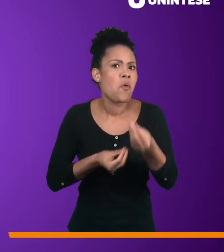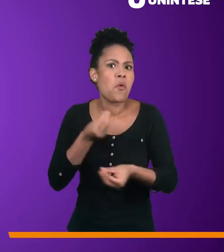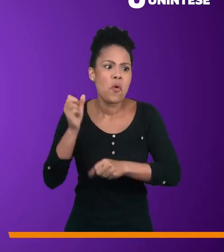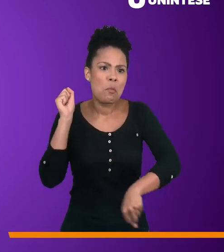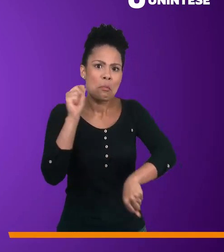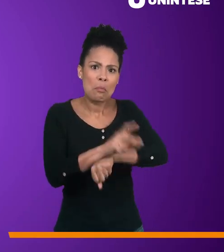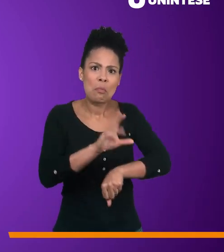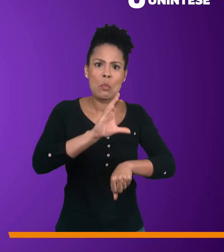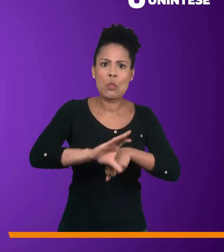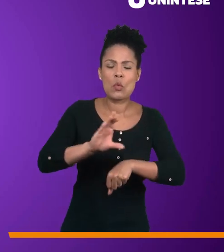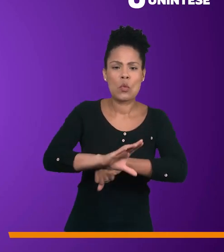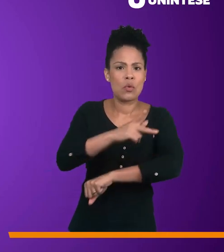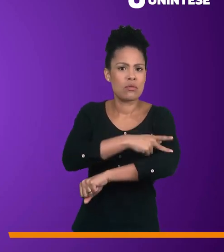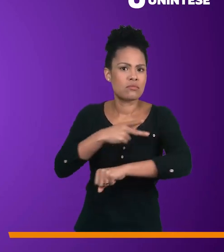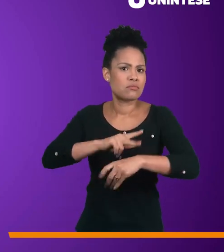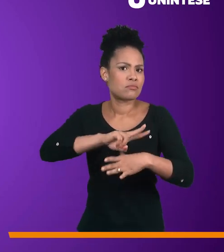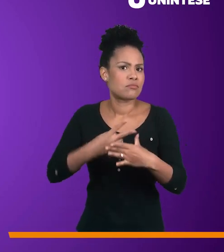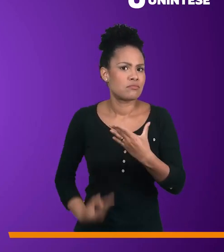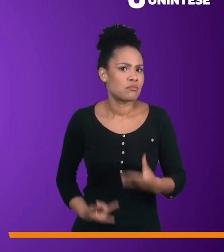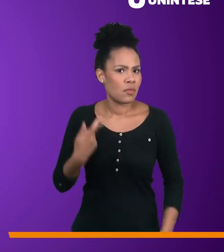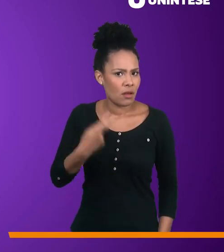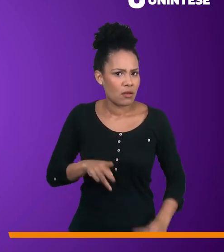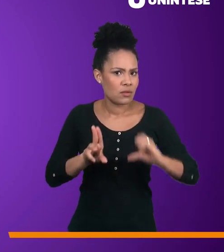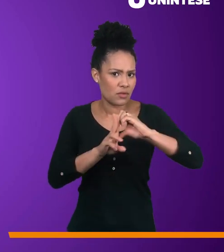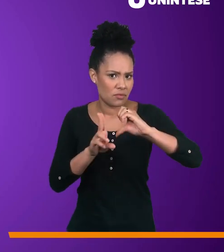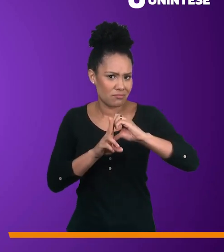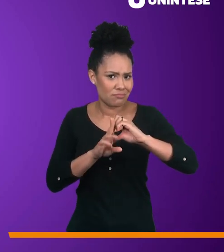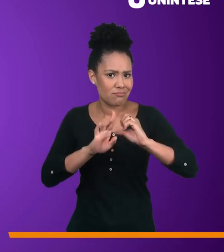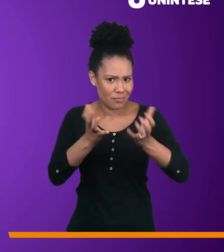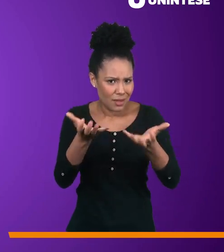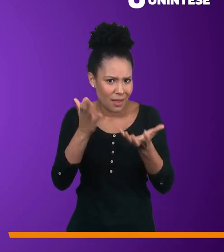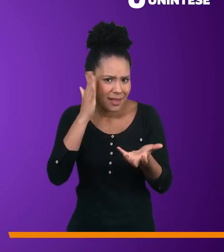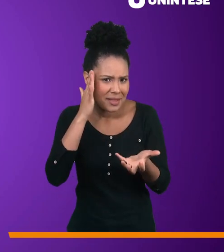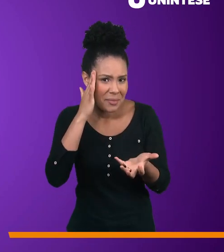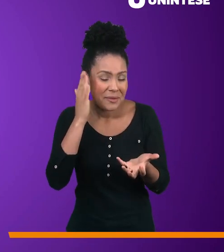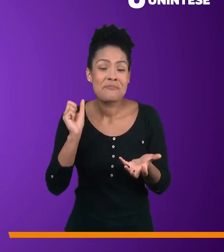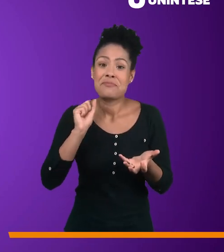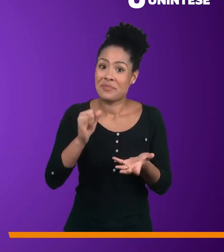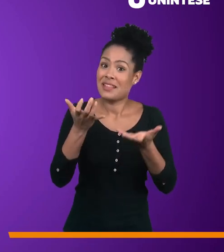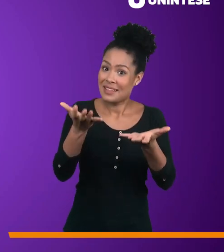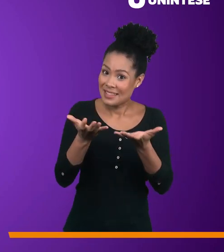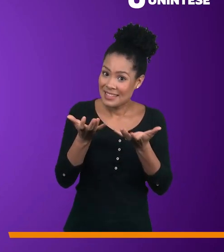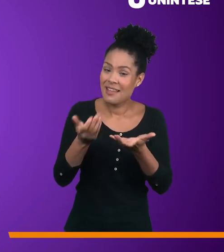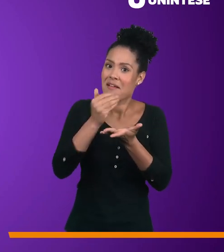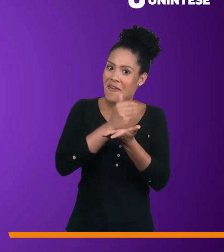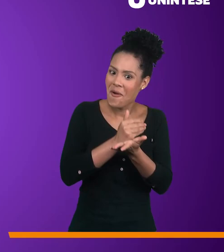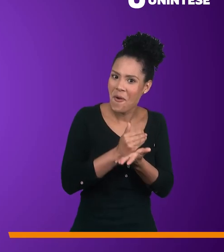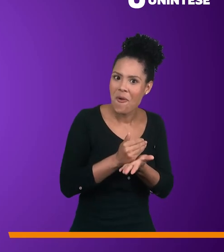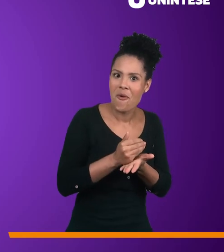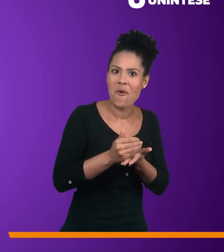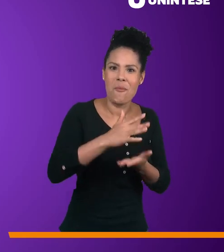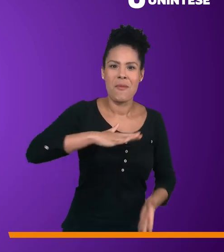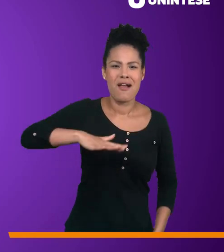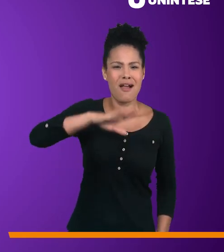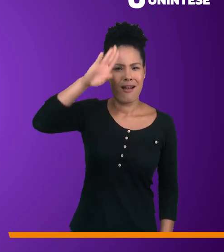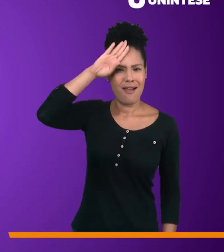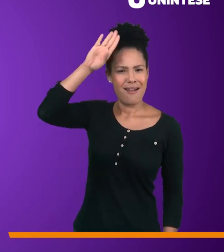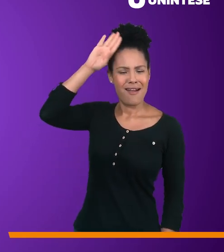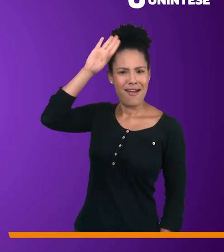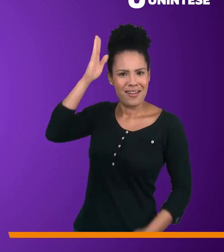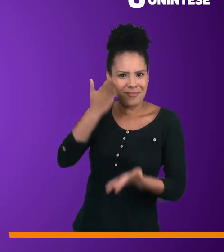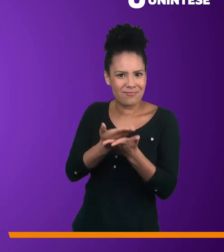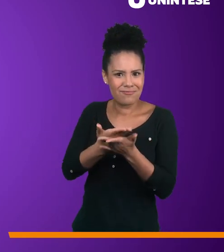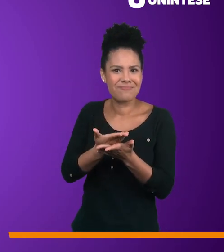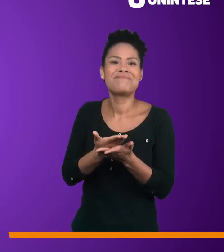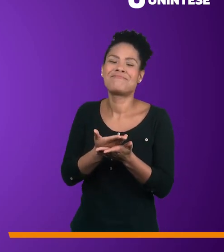funciona o ingresso no curso de pedagogia bilingue da Uníndese, não é mesmo? Para que o estudante comece a sua jornada acadêmica